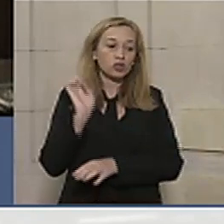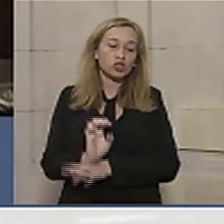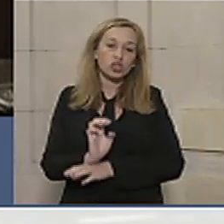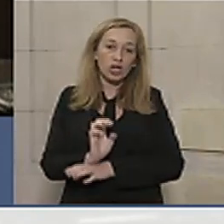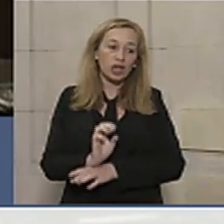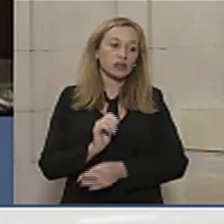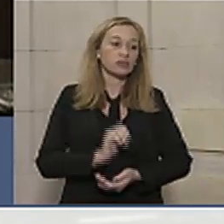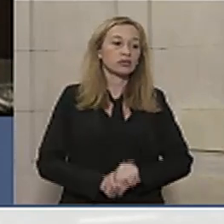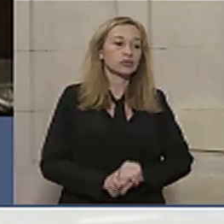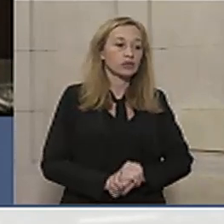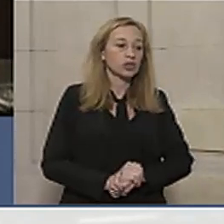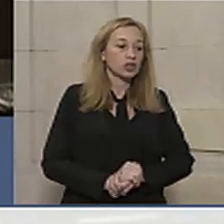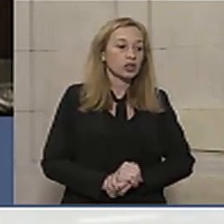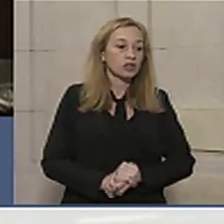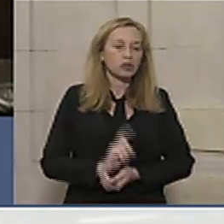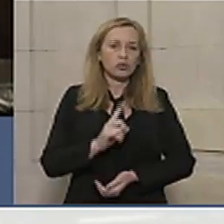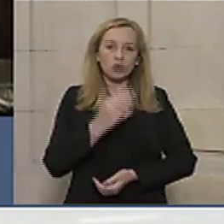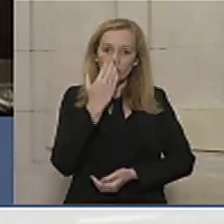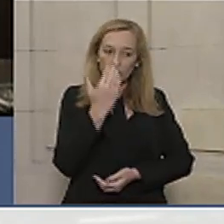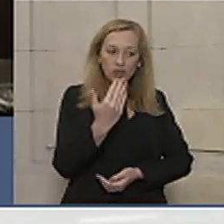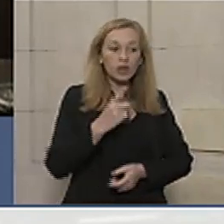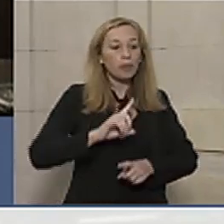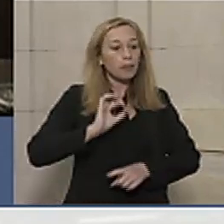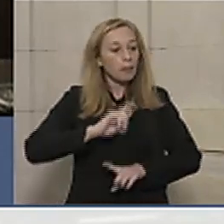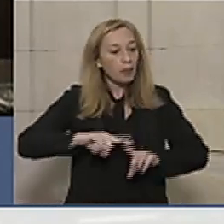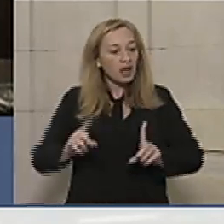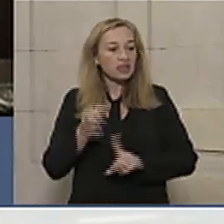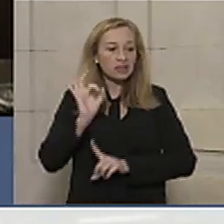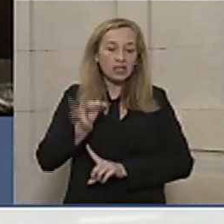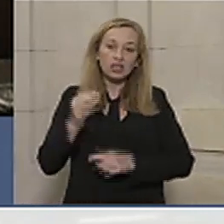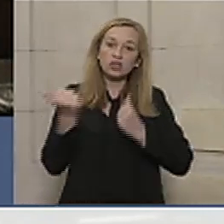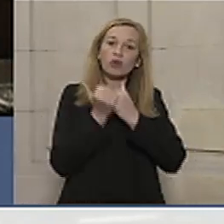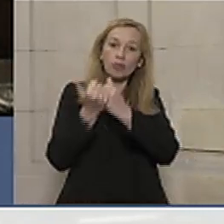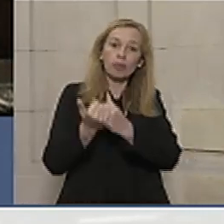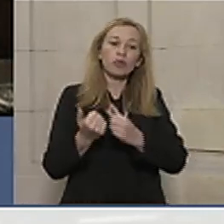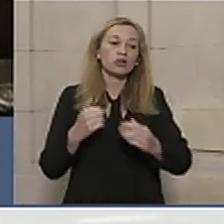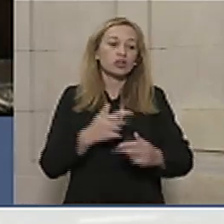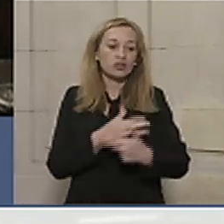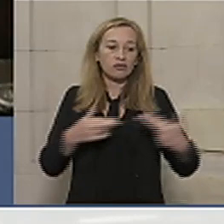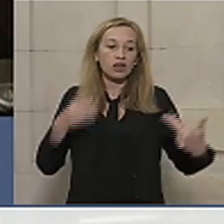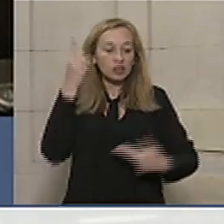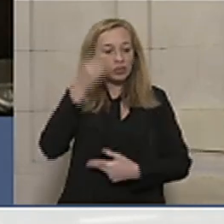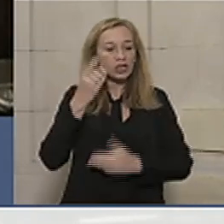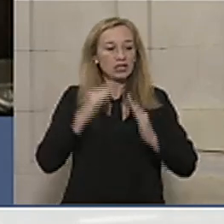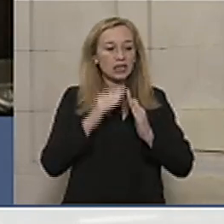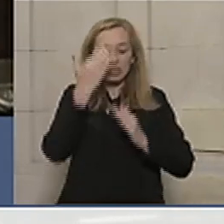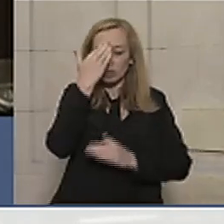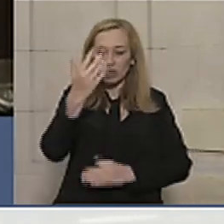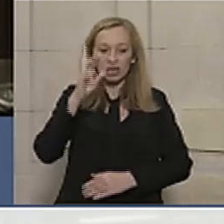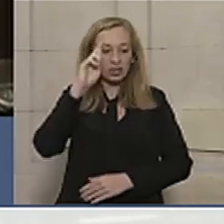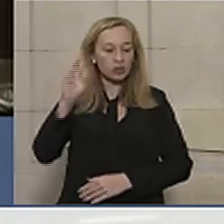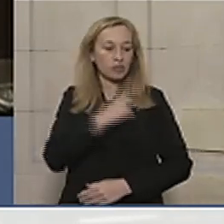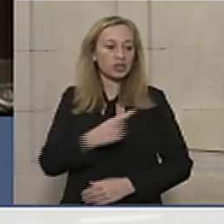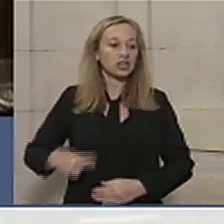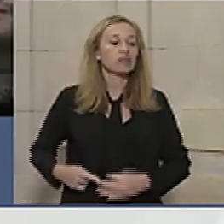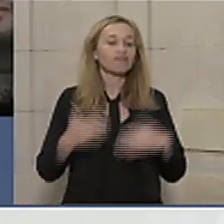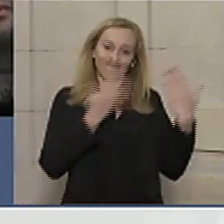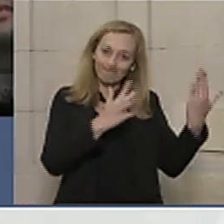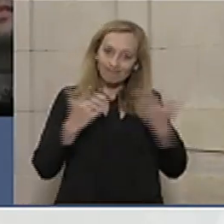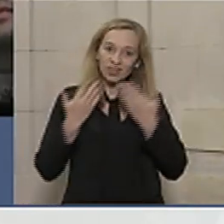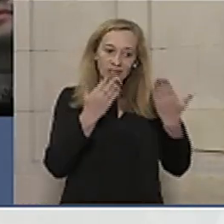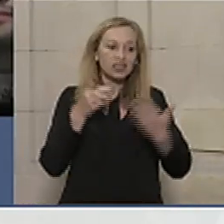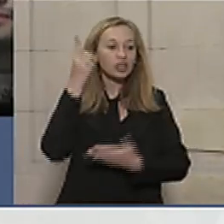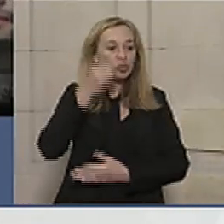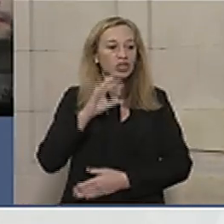e contará não só com a frente, mas tenho certeza com o apoio de muitos parlamentares nessa casa. Obrigado, senhor presidente. Quero parabenizar o deputado